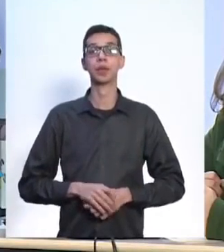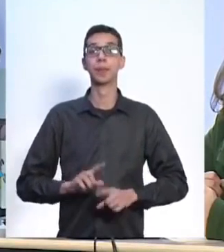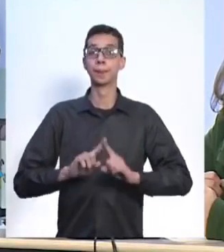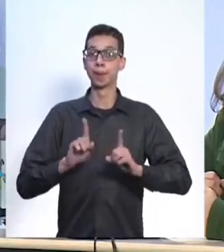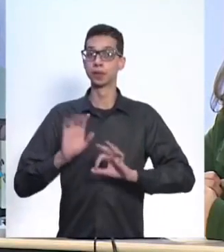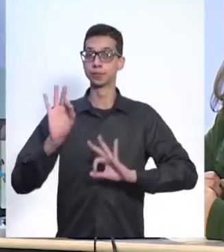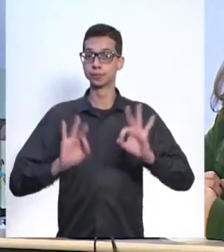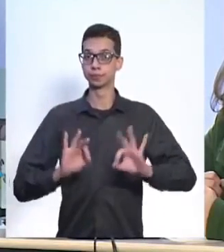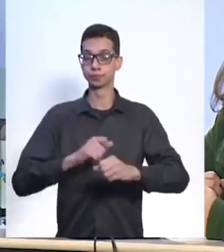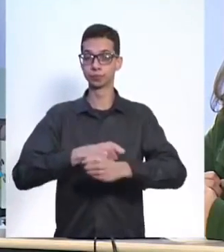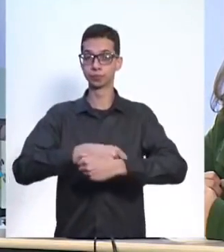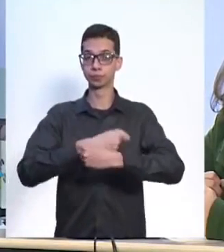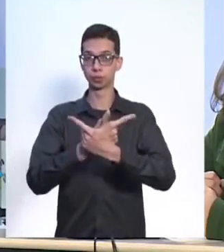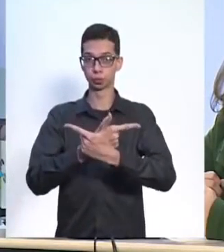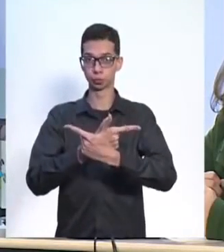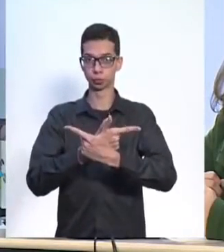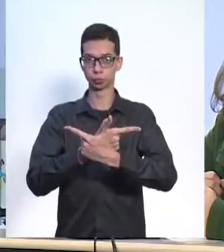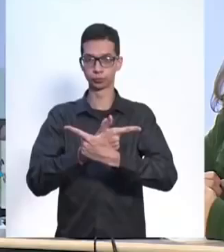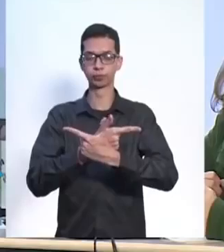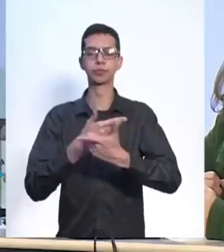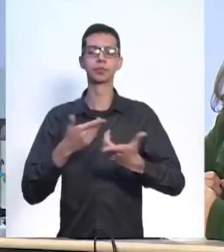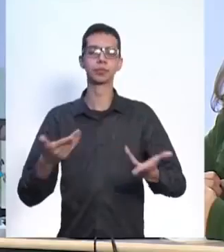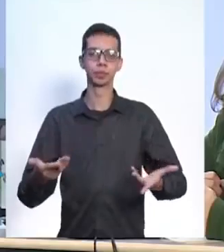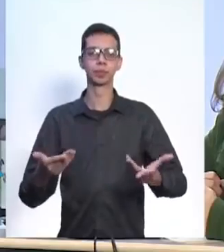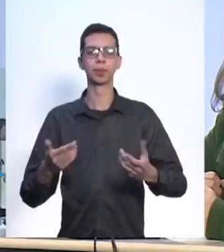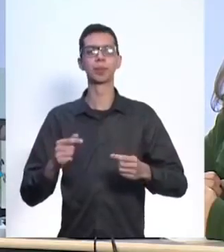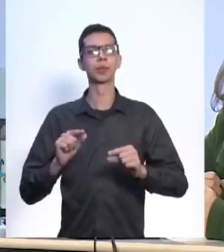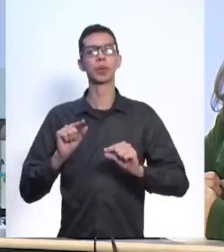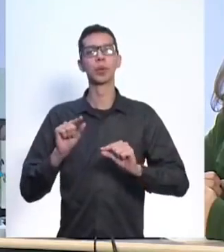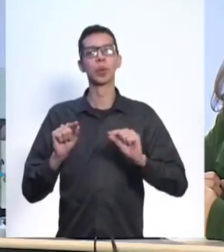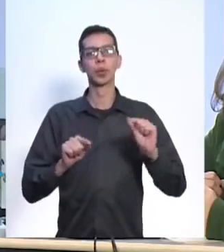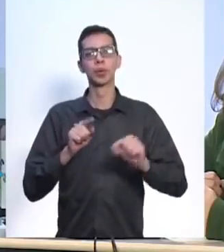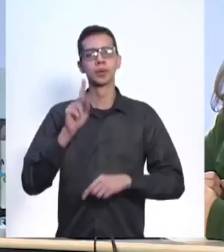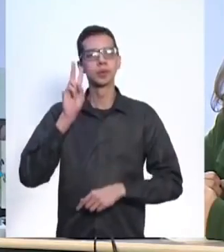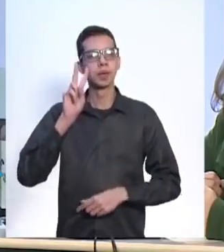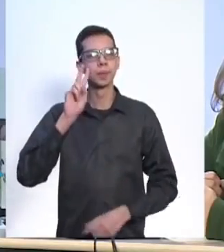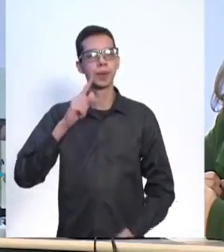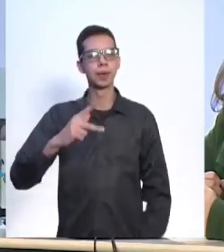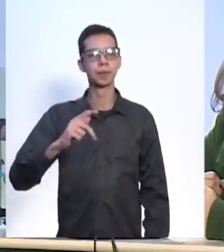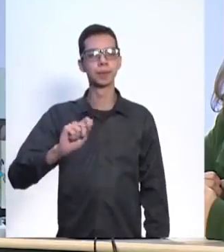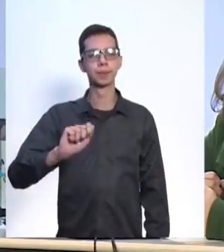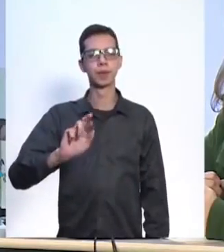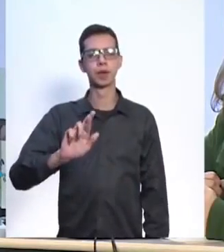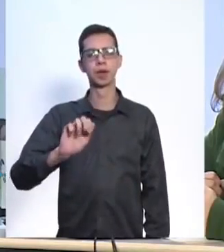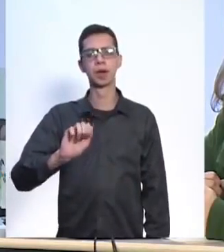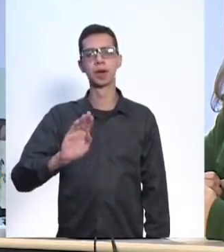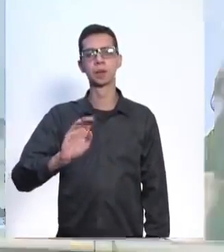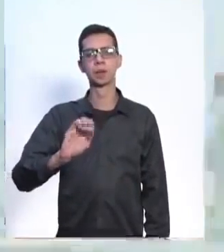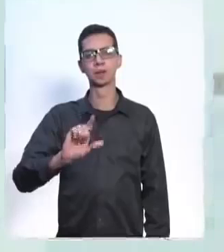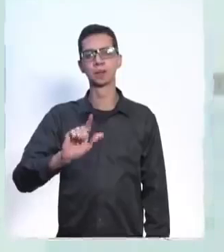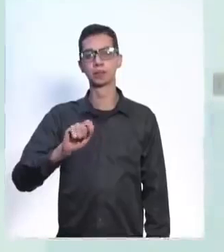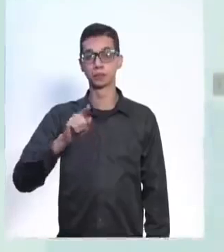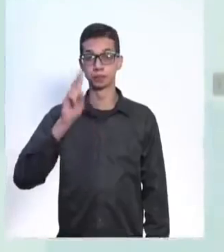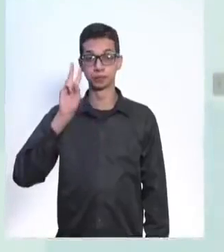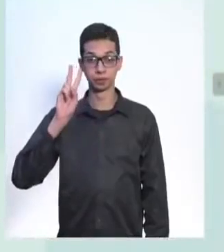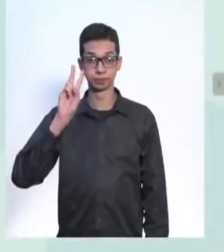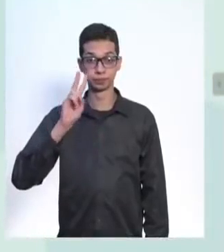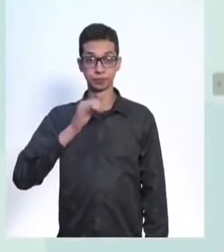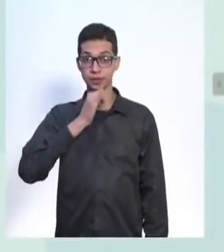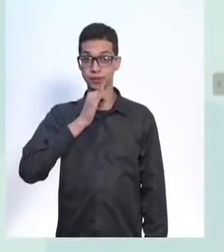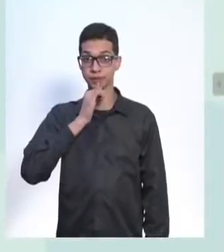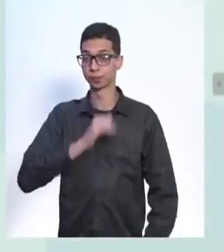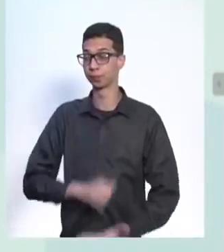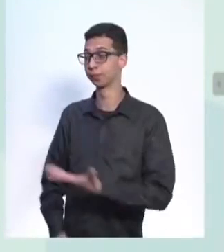segundo grau, o gráfico é uma parábola. Você lembra da parábola? Olha, aqui nós temos dois